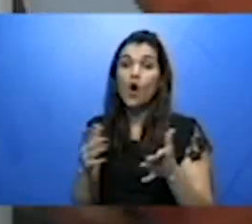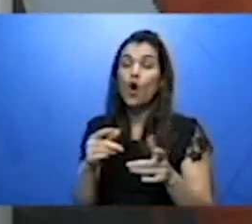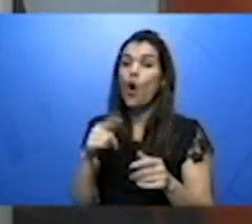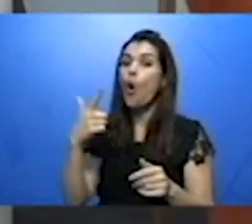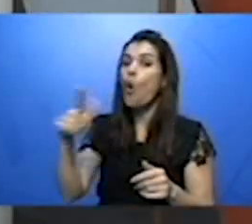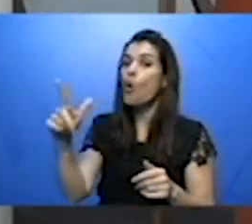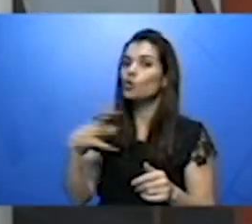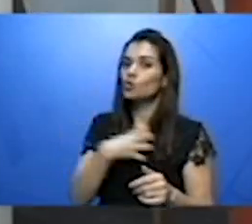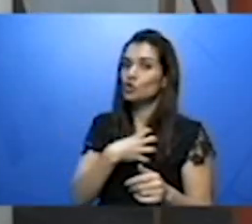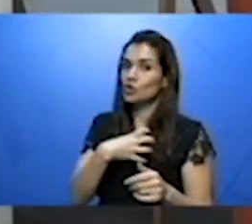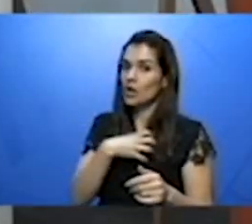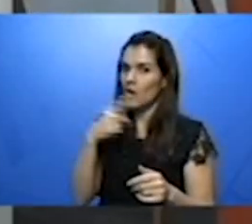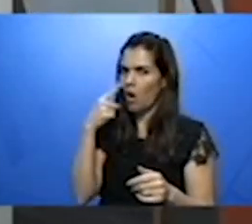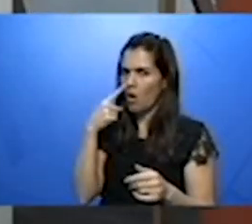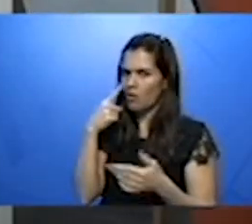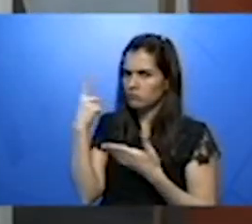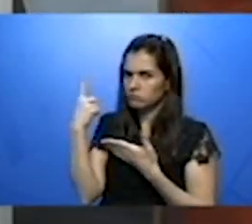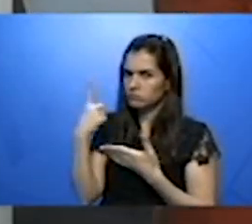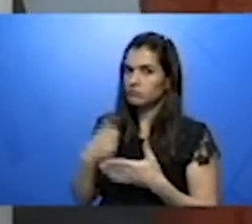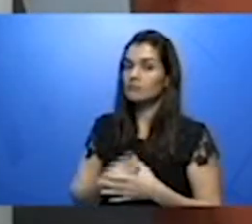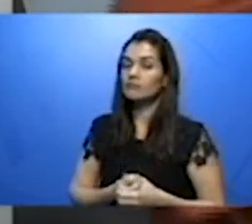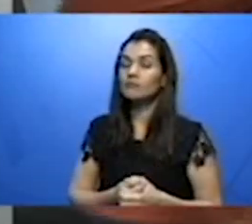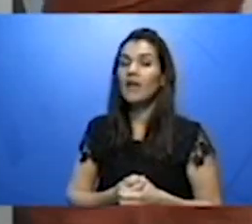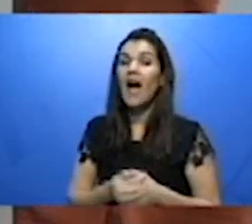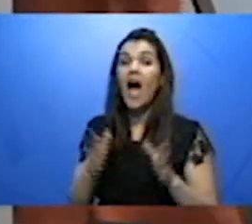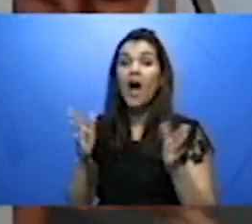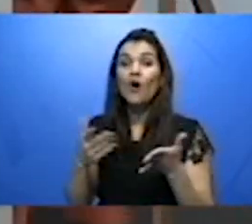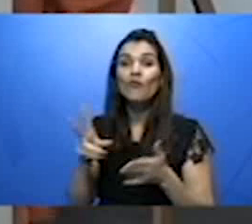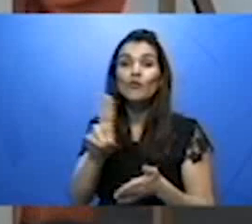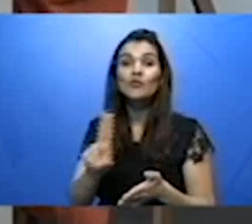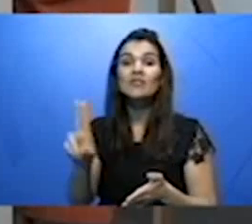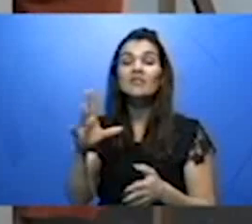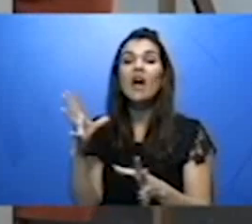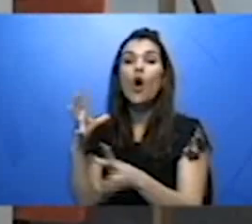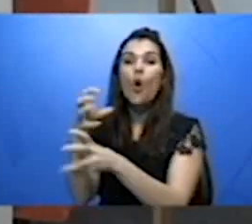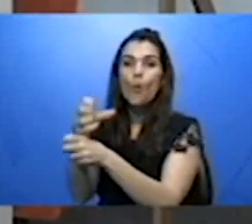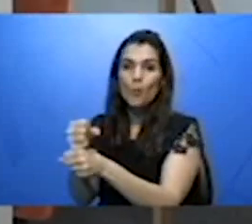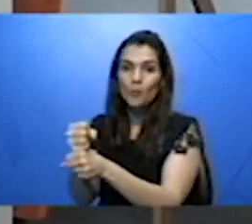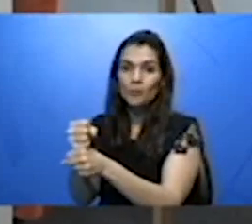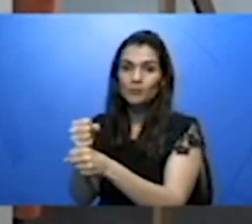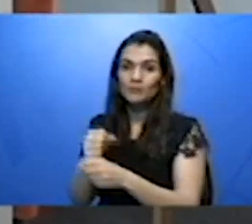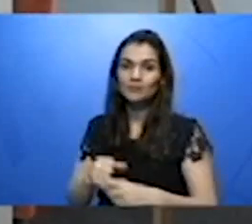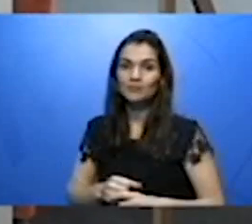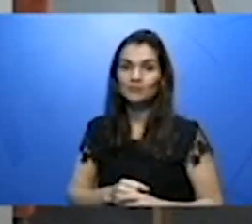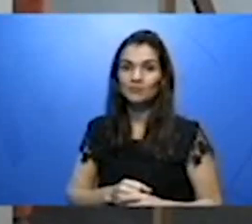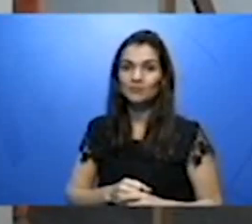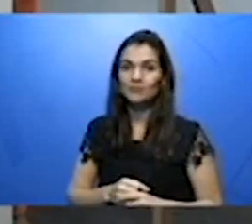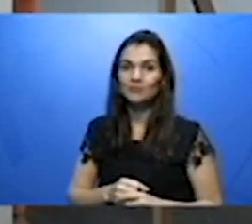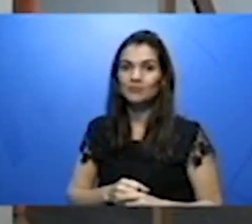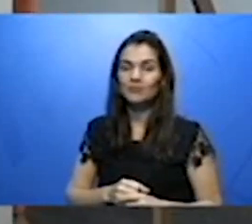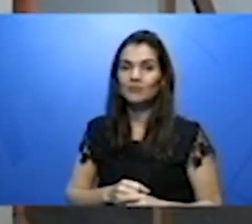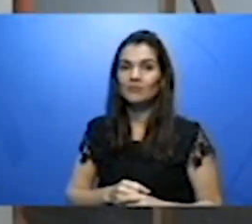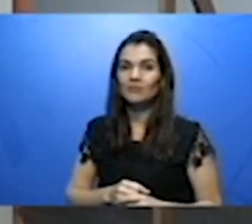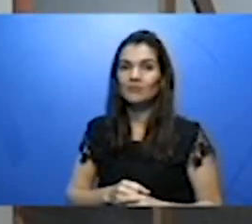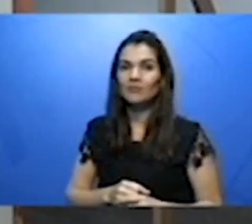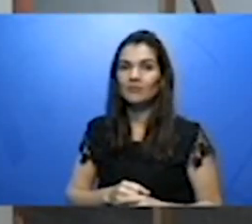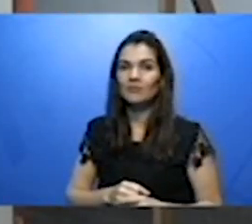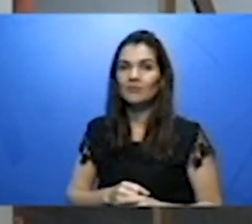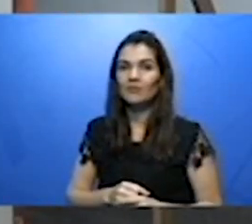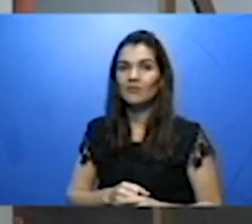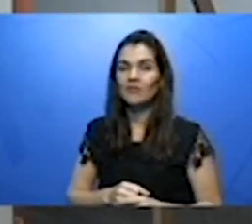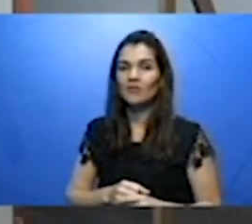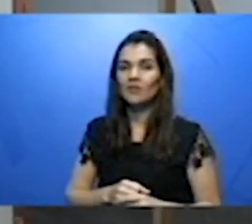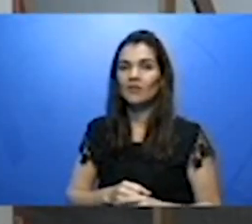então vamos para a próxima aqui agora nós vamos utilizar adição bom então ela fica mais